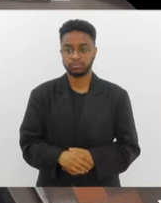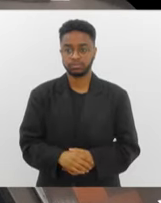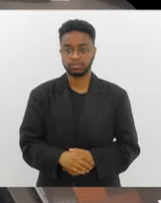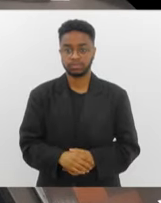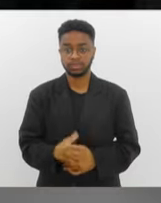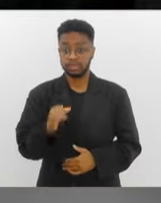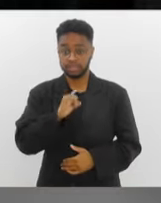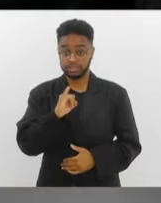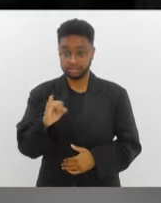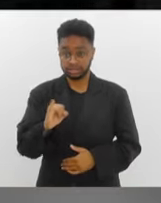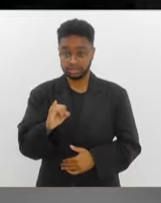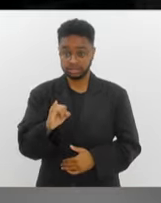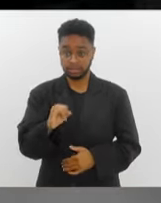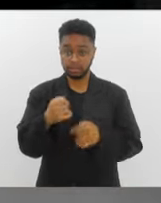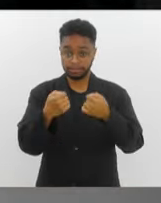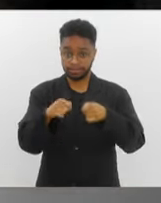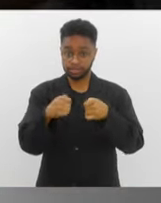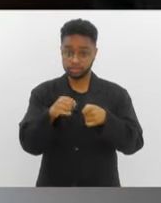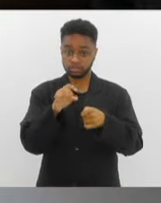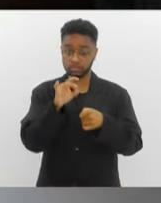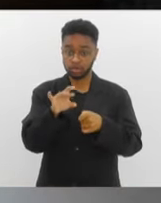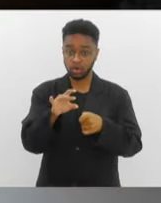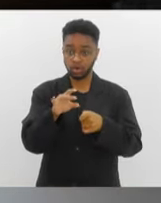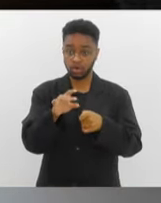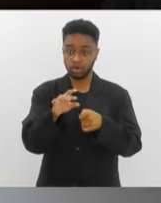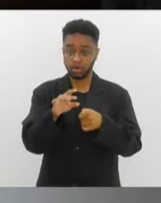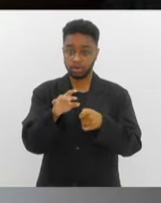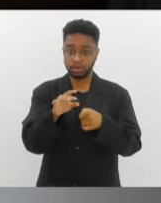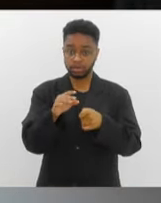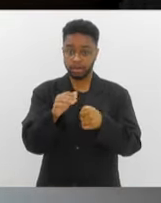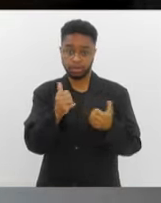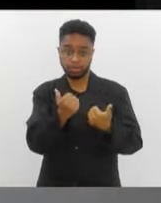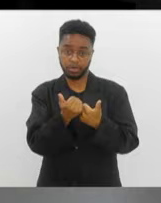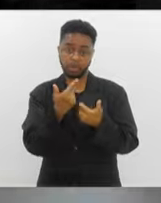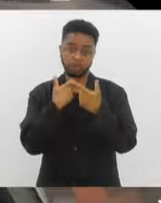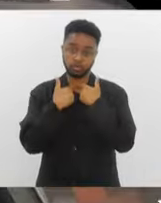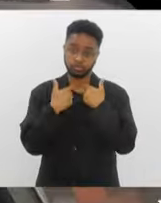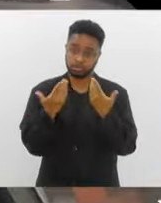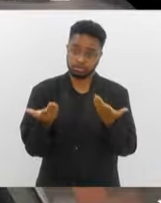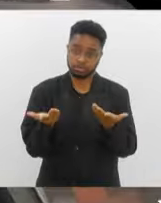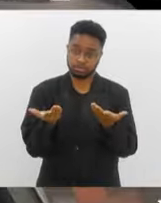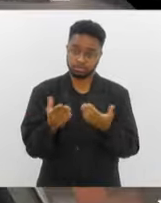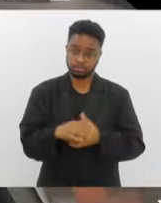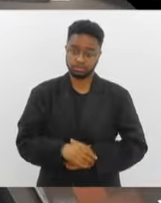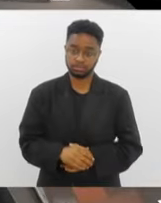para prestigiar apenas o desejo do... Pois não.